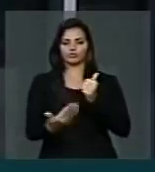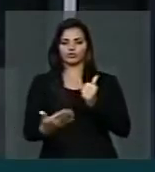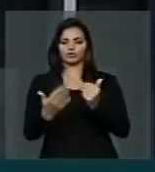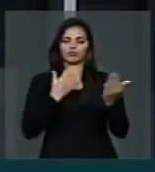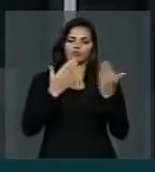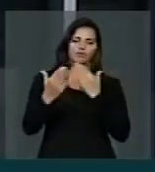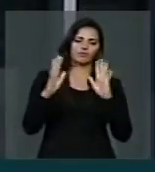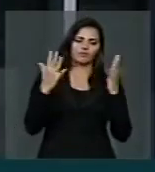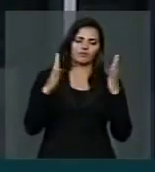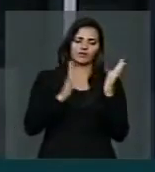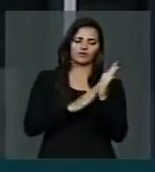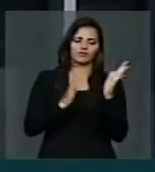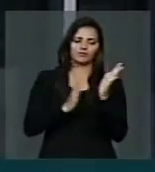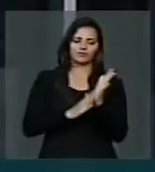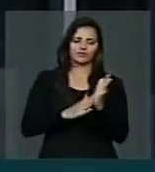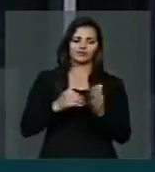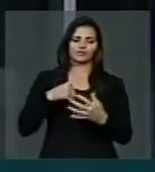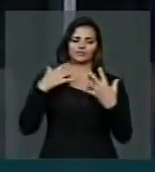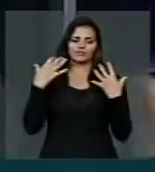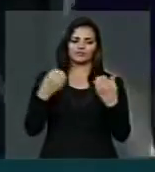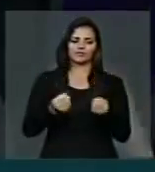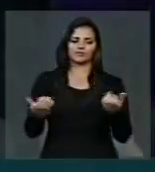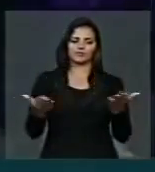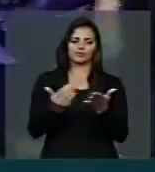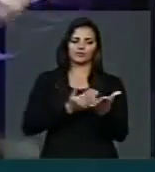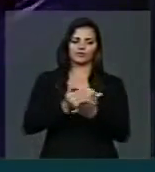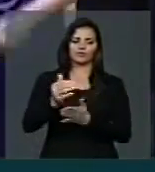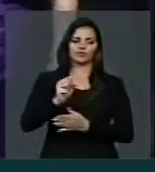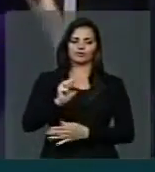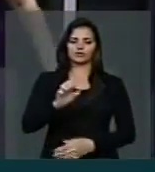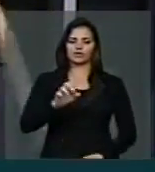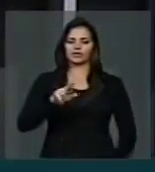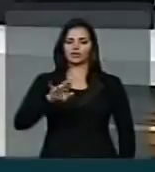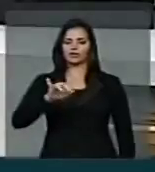as pessoas. Parabéns, e vamos agora iniciar a Série A. Eu se bato primeiro.